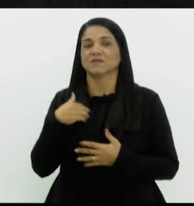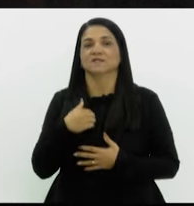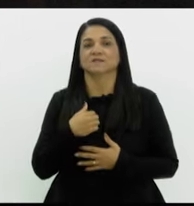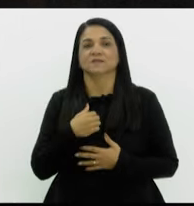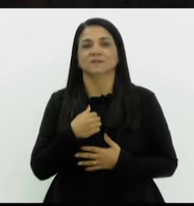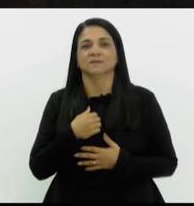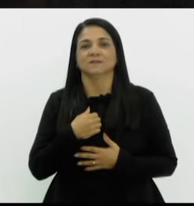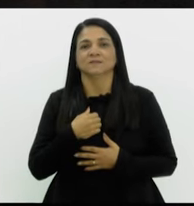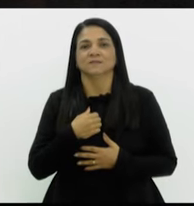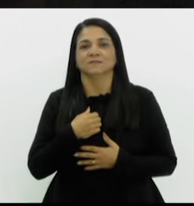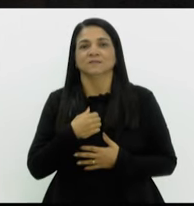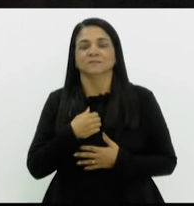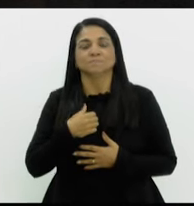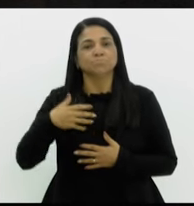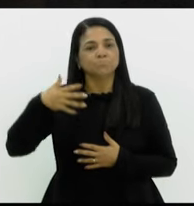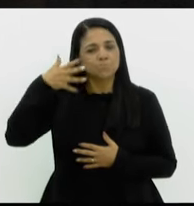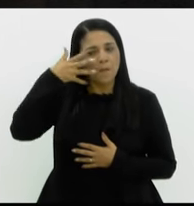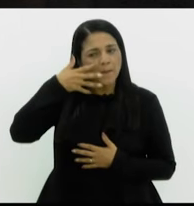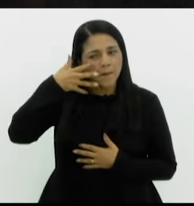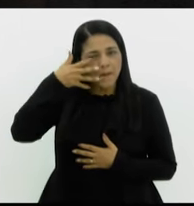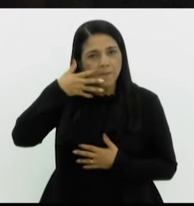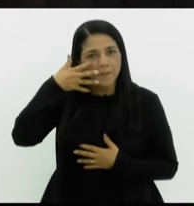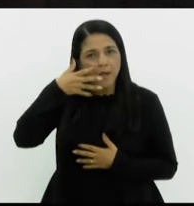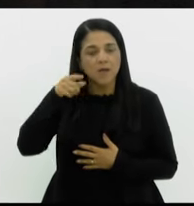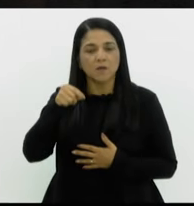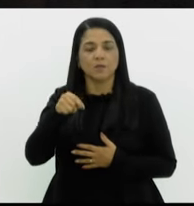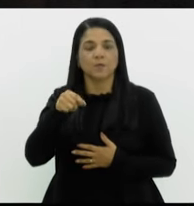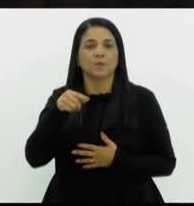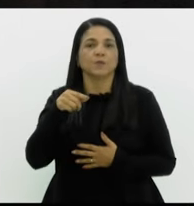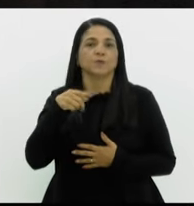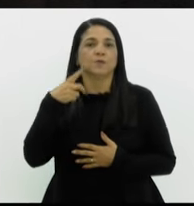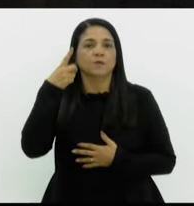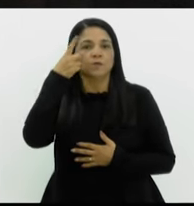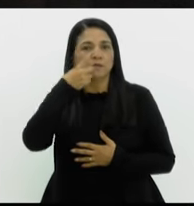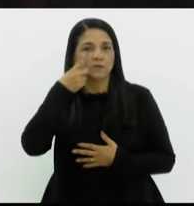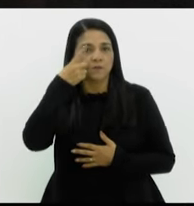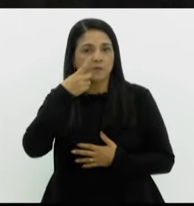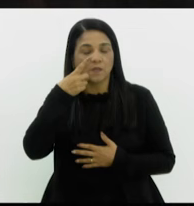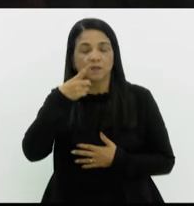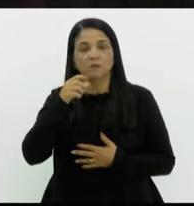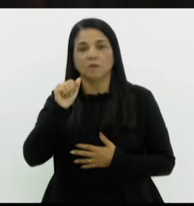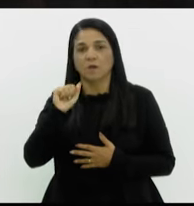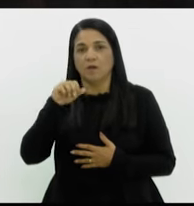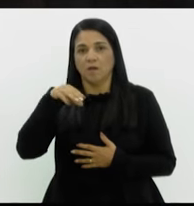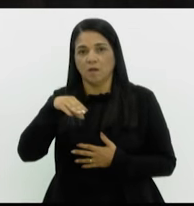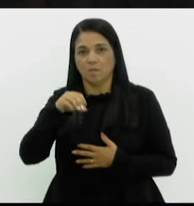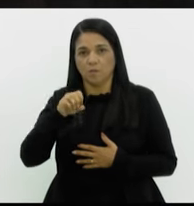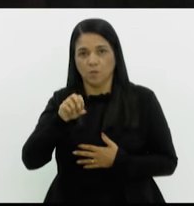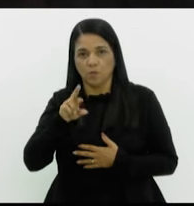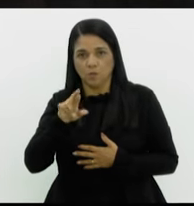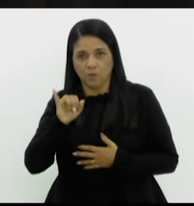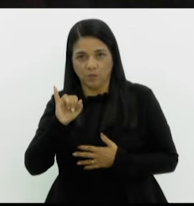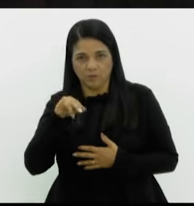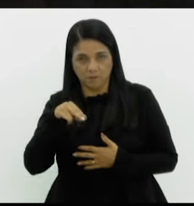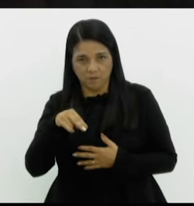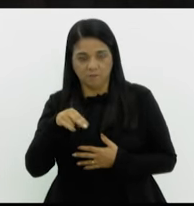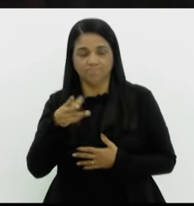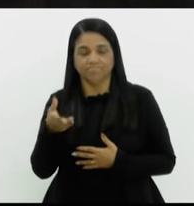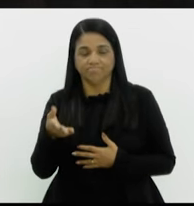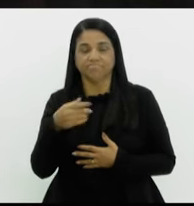chamar a fala do deputado Rodrigo Amorim. Deputado Rodrigo